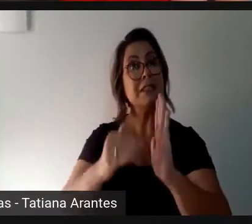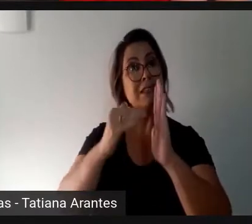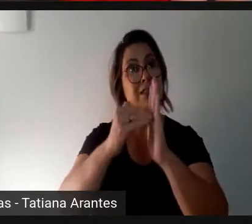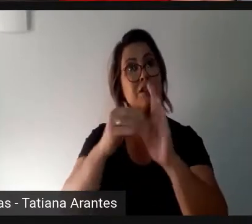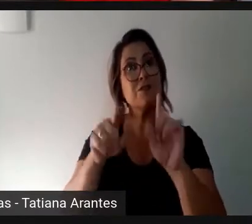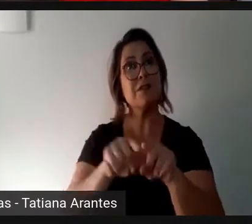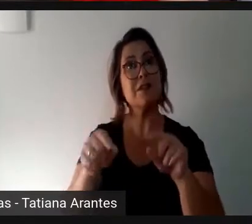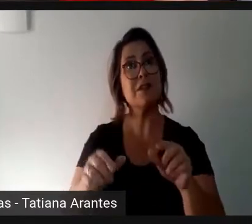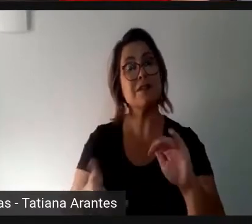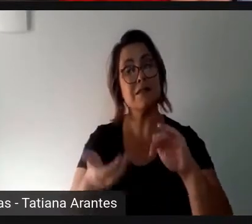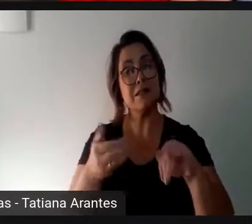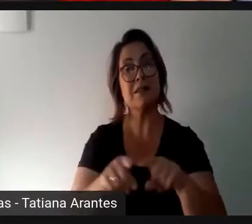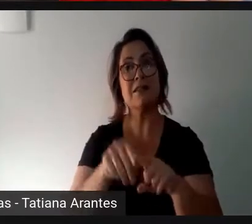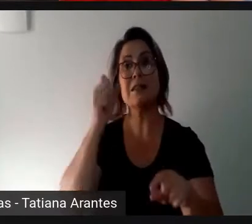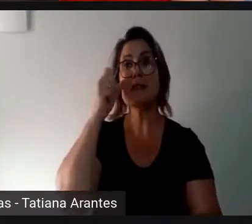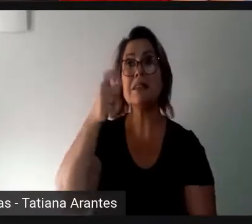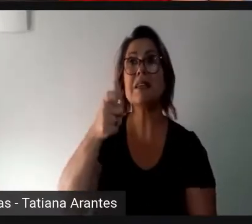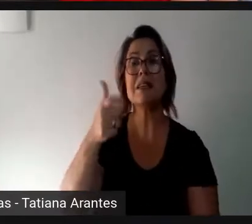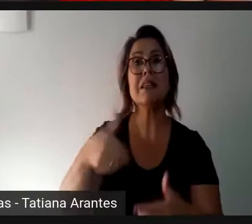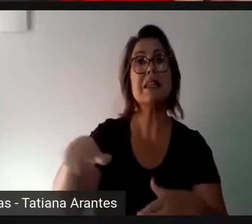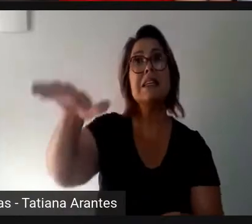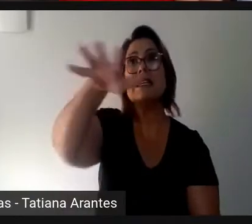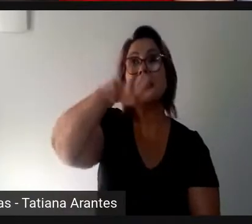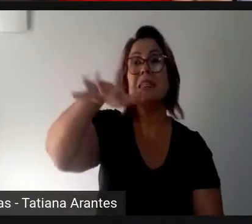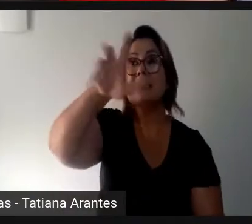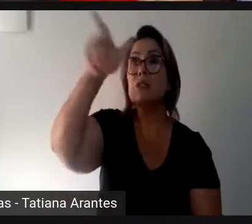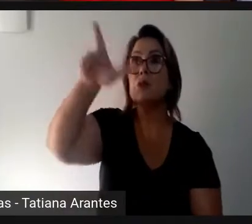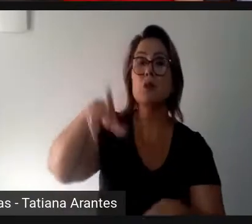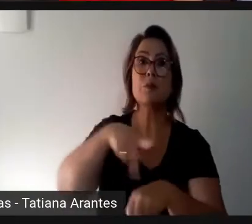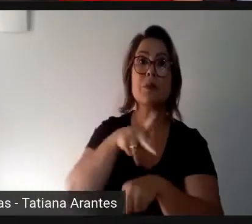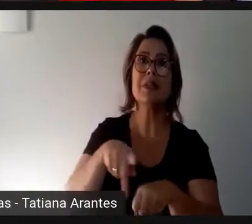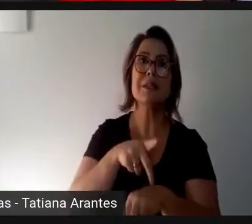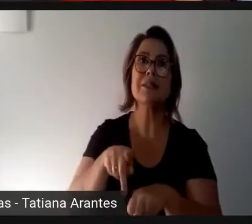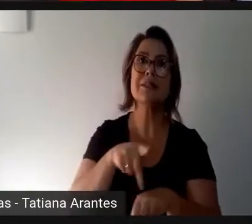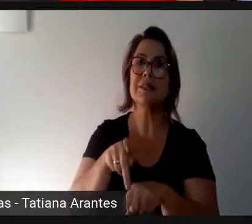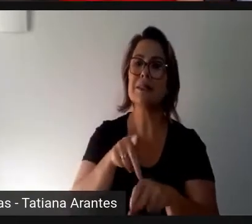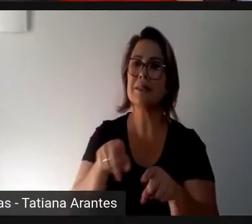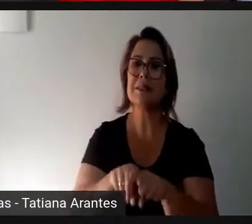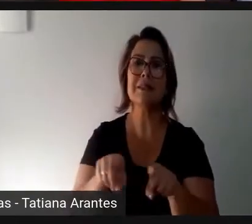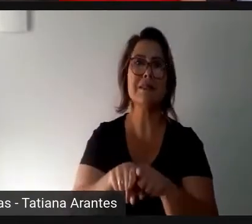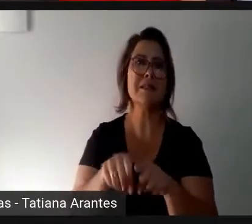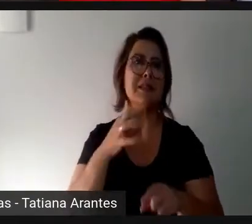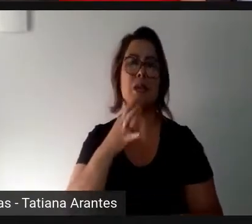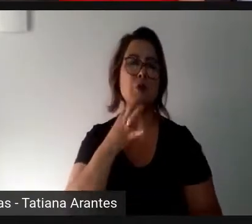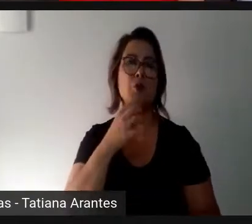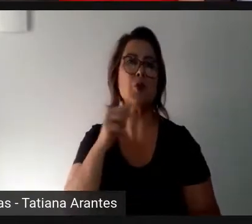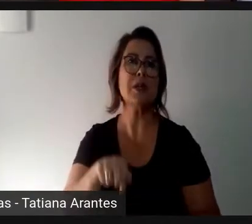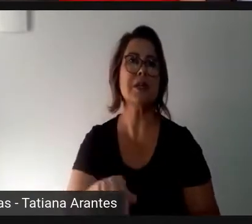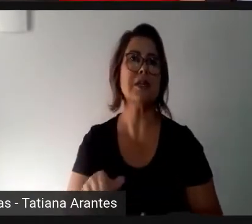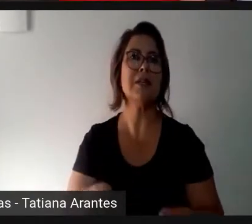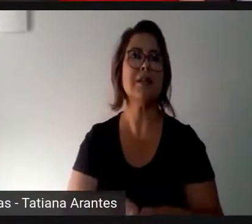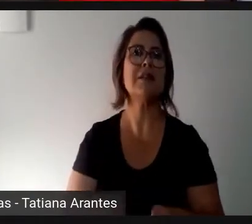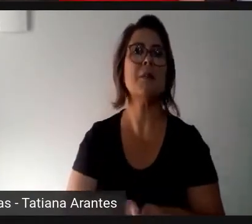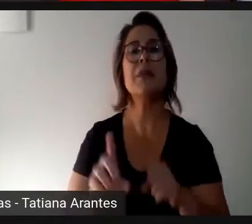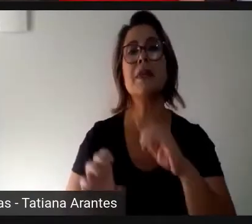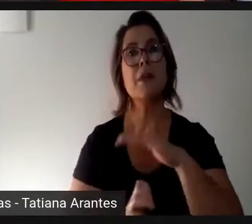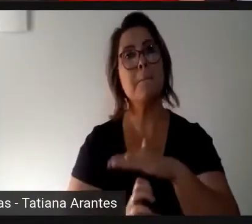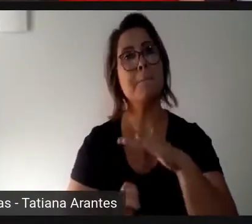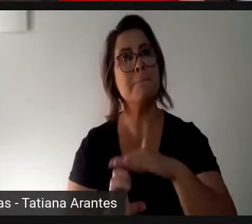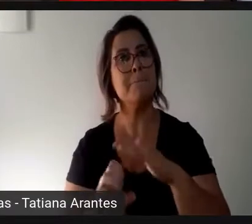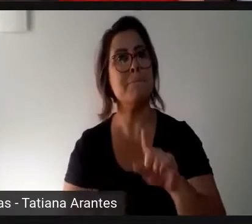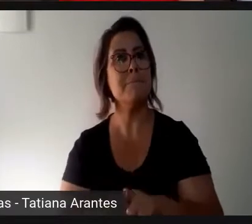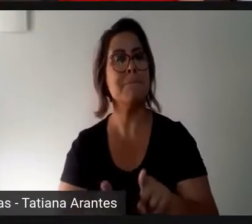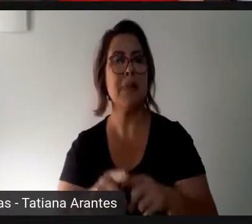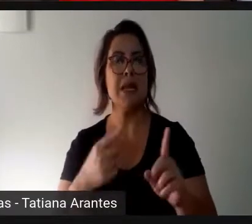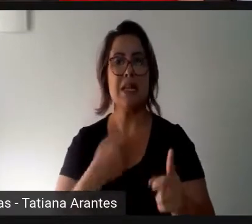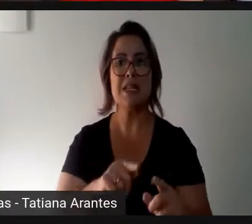interesse internacional, da comunidade internacional, não apenas daquele país que foi prejudicado. Então, não é porque uma empresa aqui provoca um dano aqui